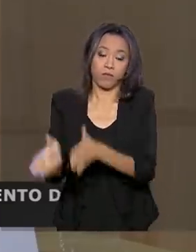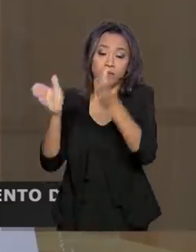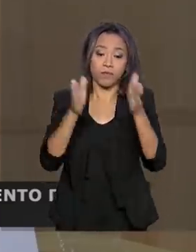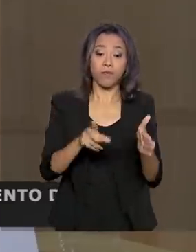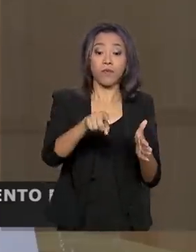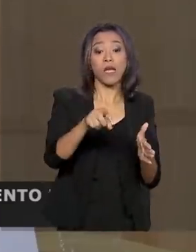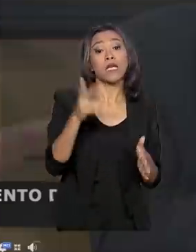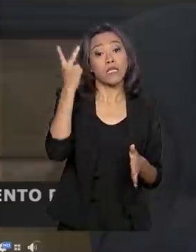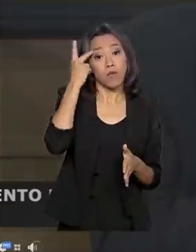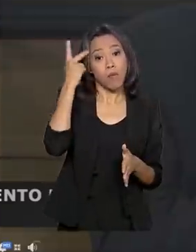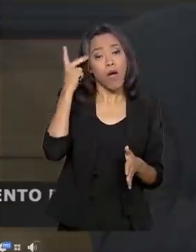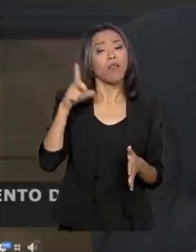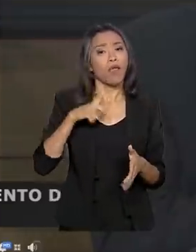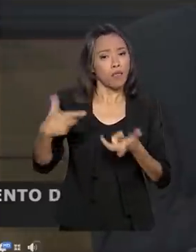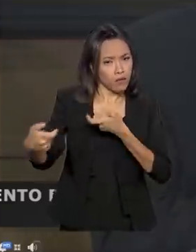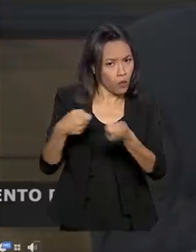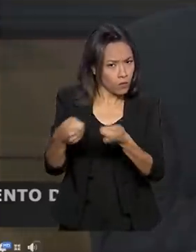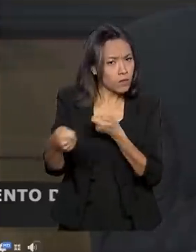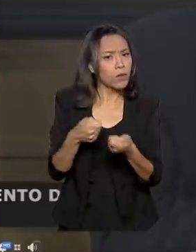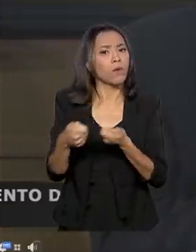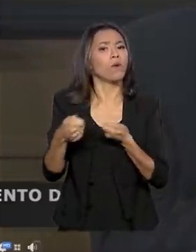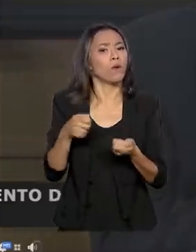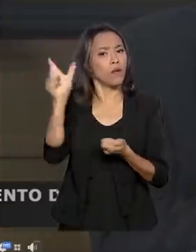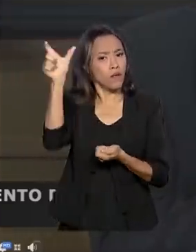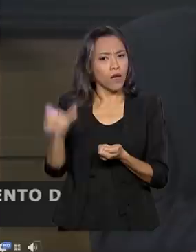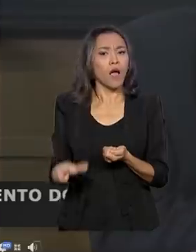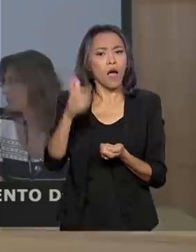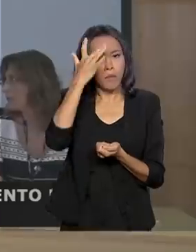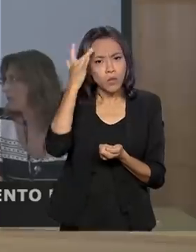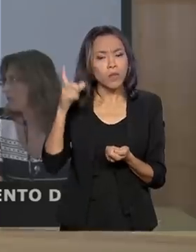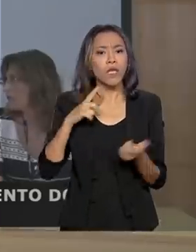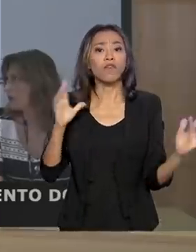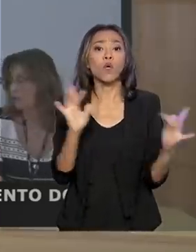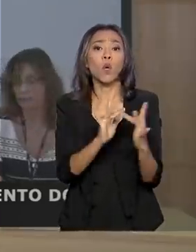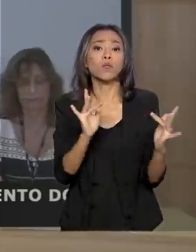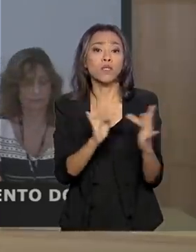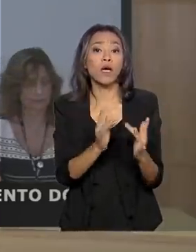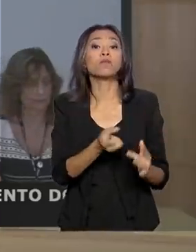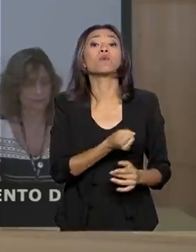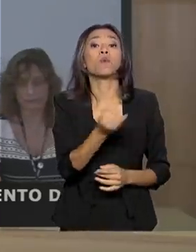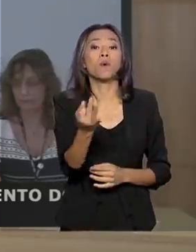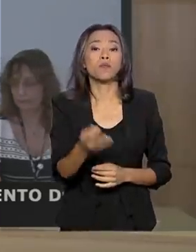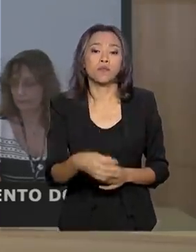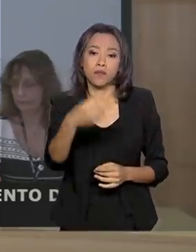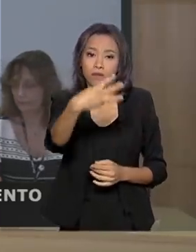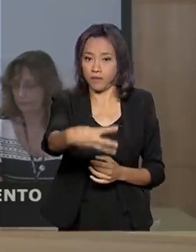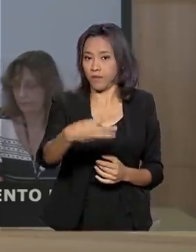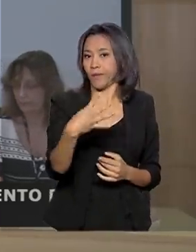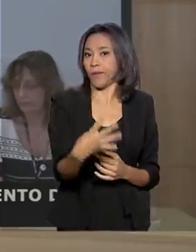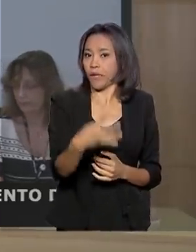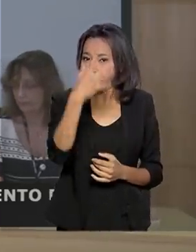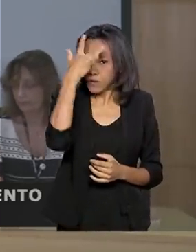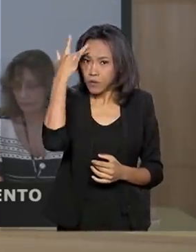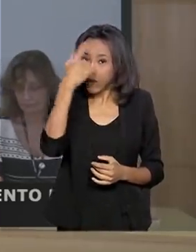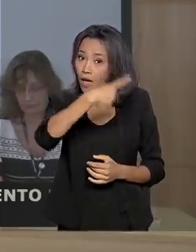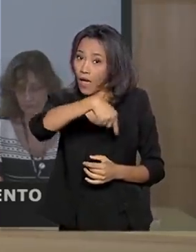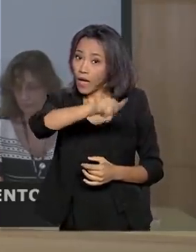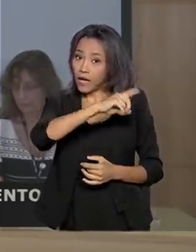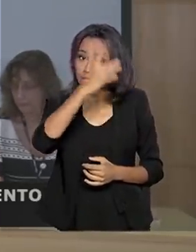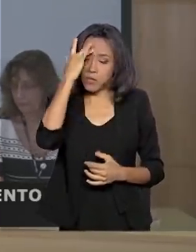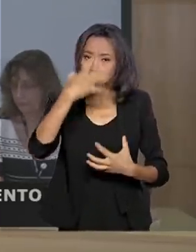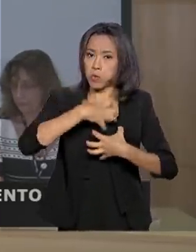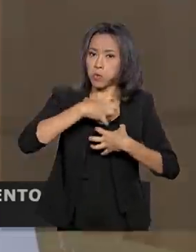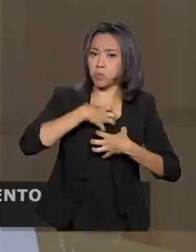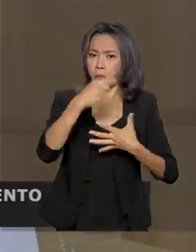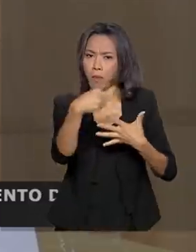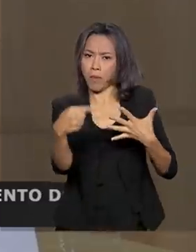em São Paulo está sob controle. Apesar do paciente ter tido contato com pelo menos 34 pessoas, nenhuma delas tem sintomas da